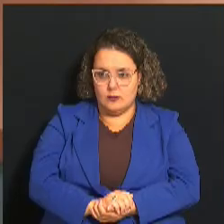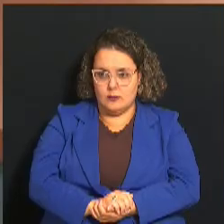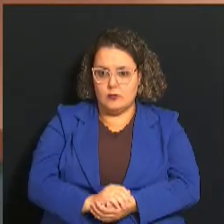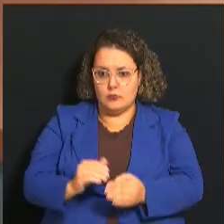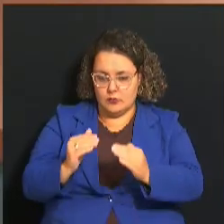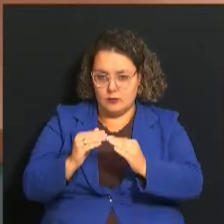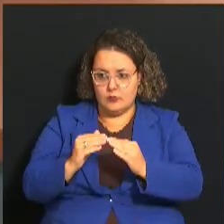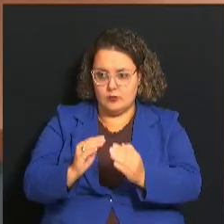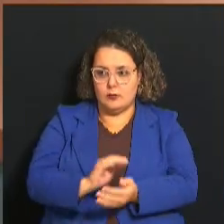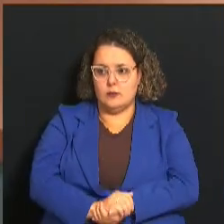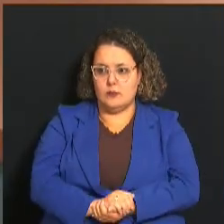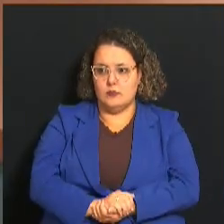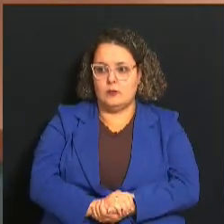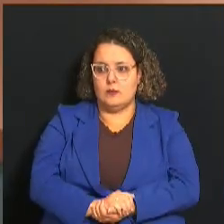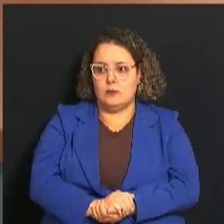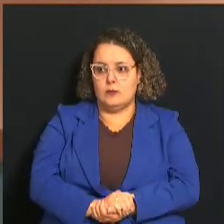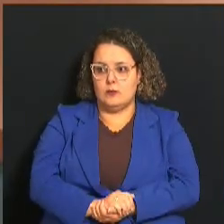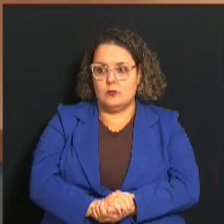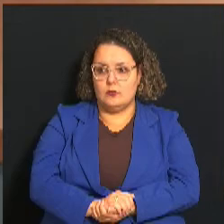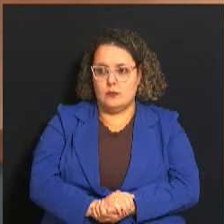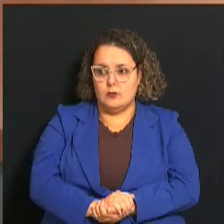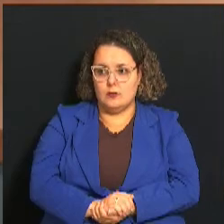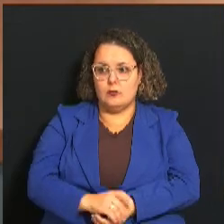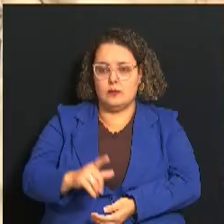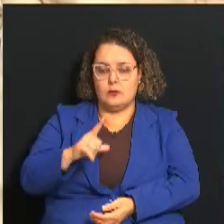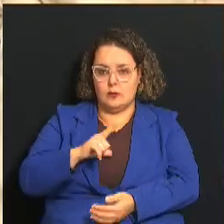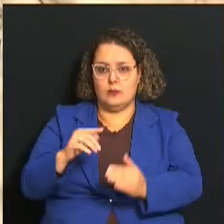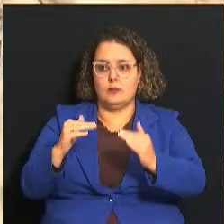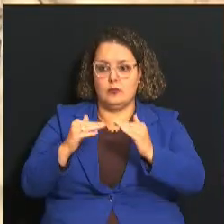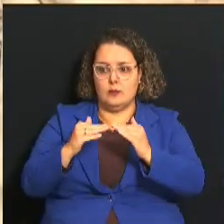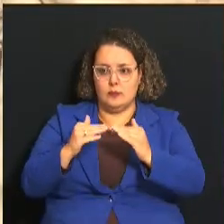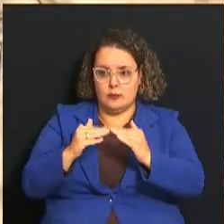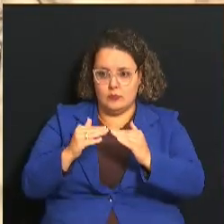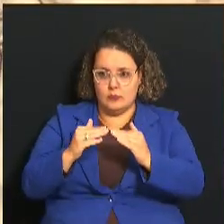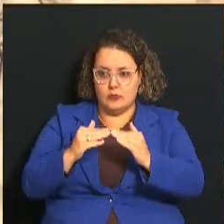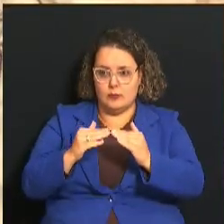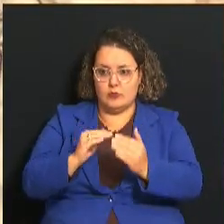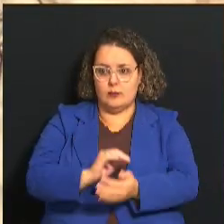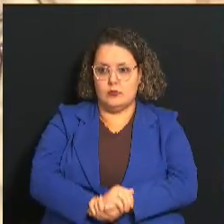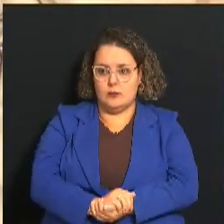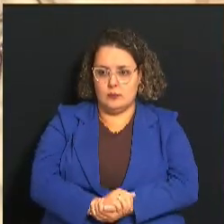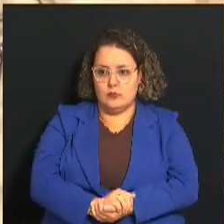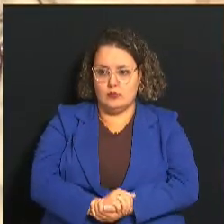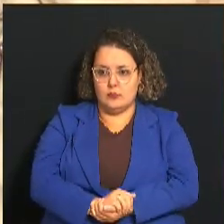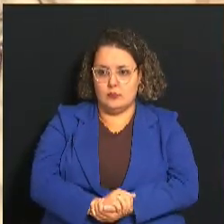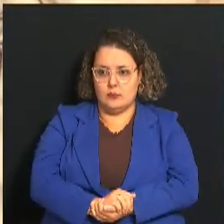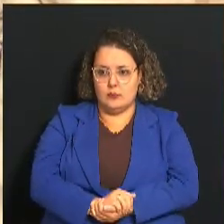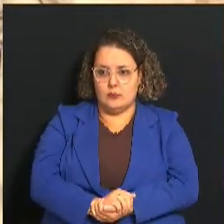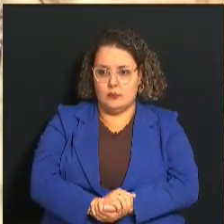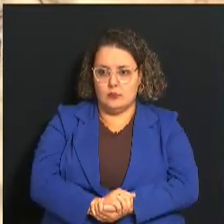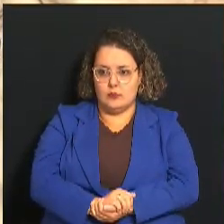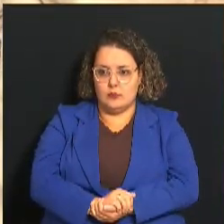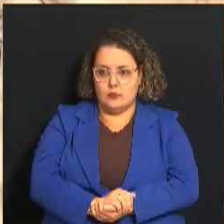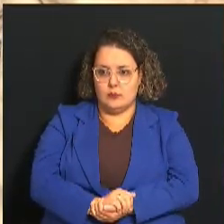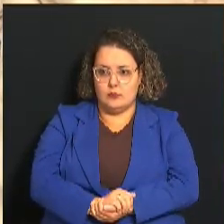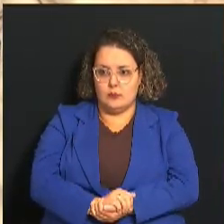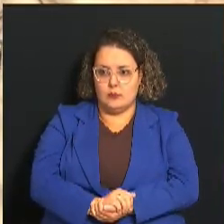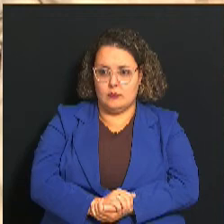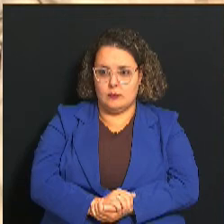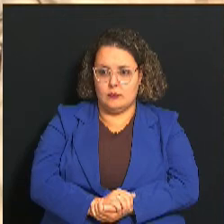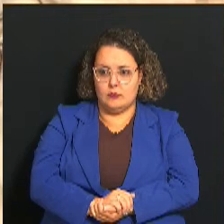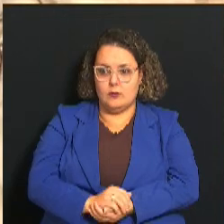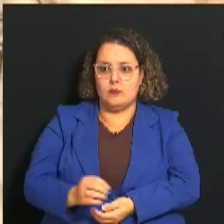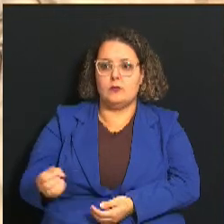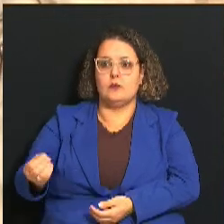Tá. E aí, nós temos o acordo da gente chamar uma nova é isso? Um novo